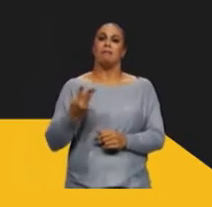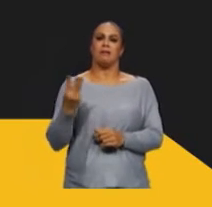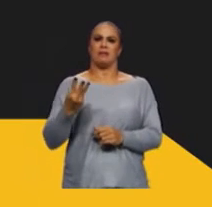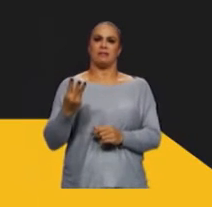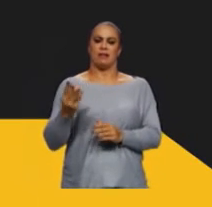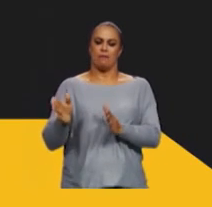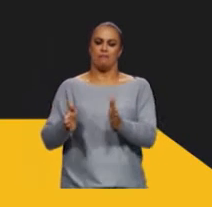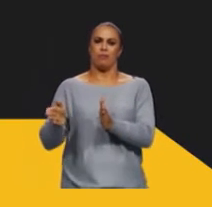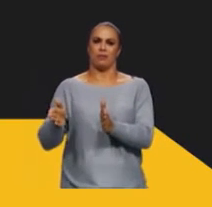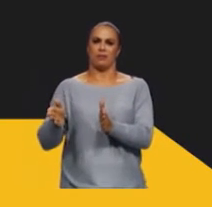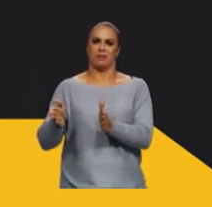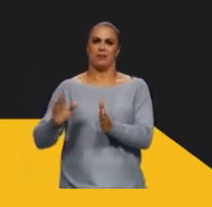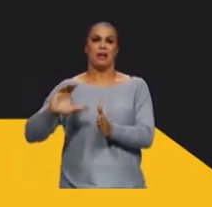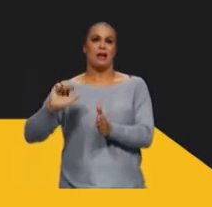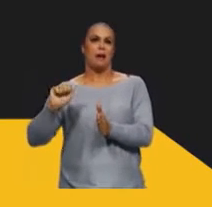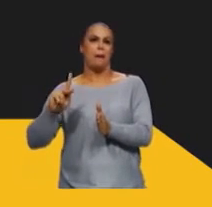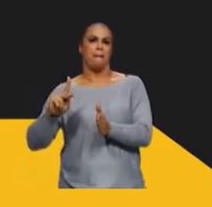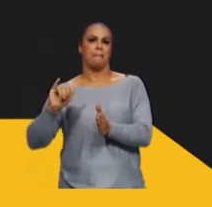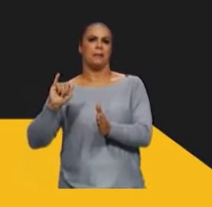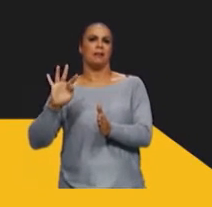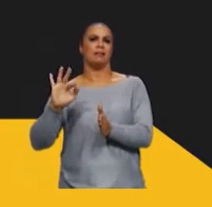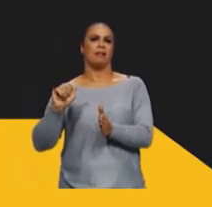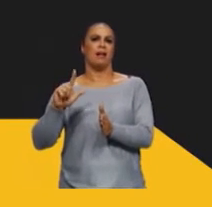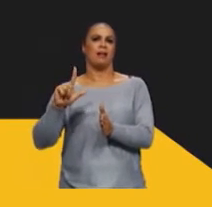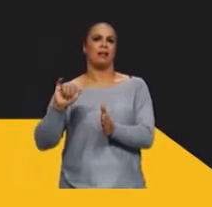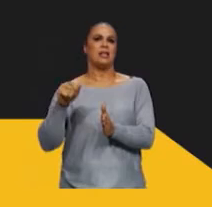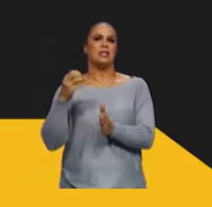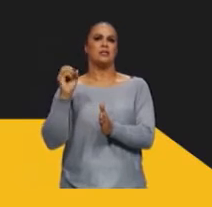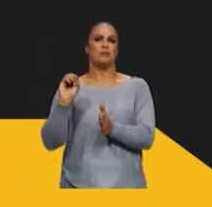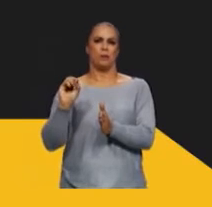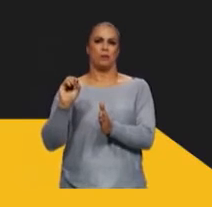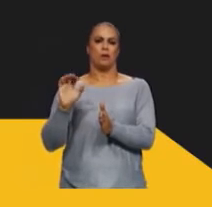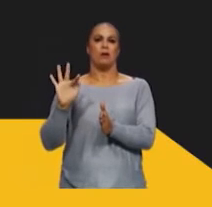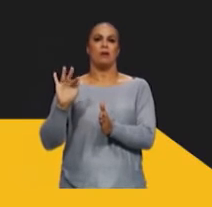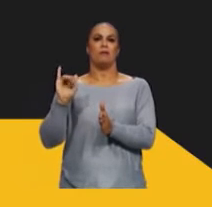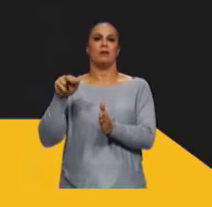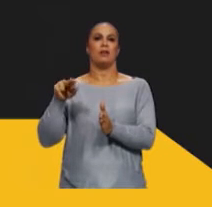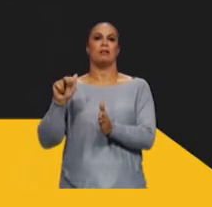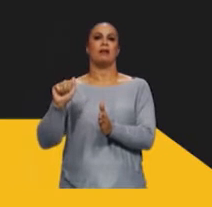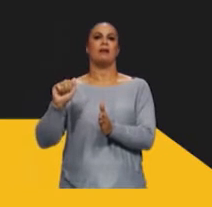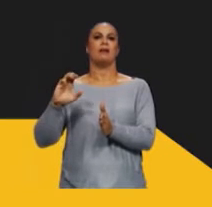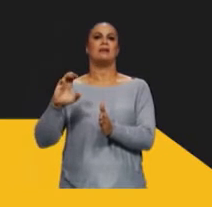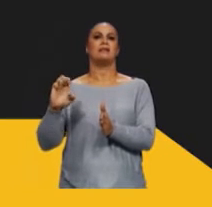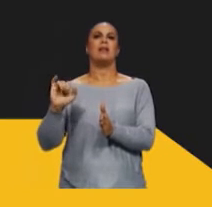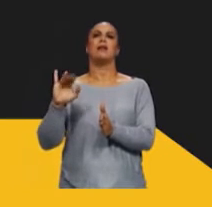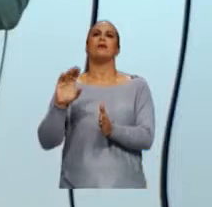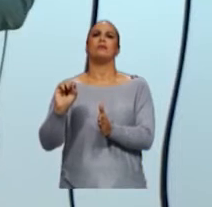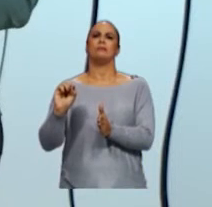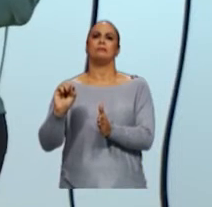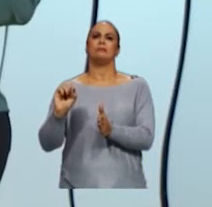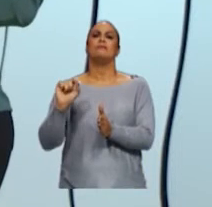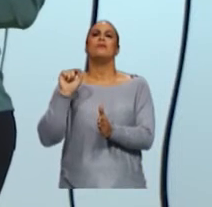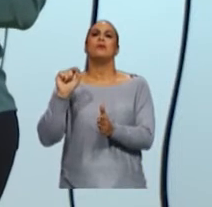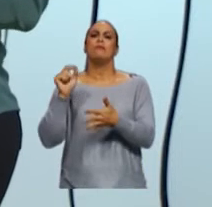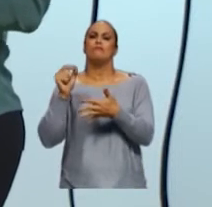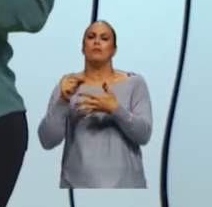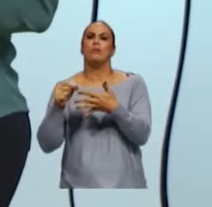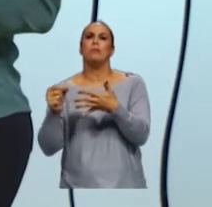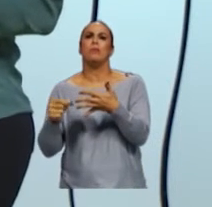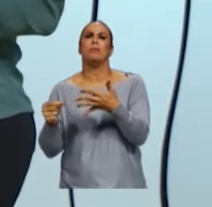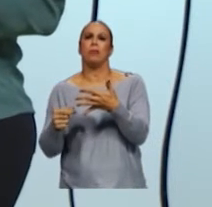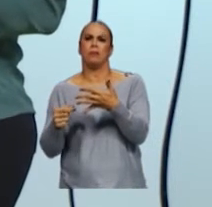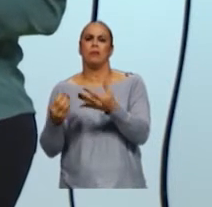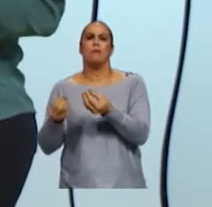esse capitalismo financeiro e quais são os reflexos dele nesse mundo globalizado. E para a